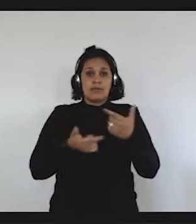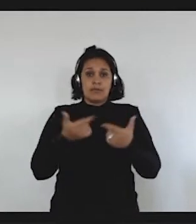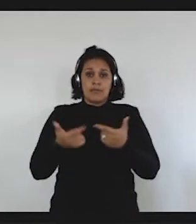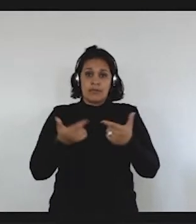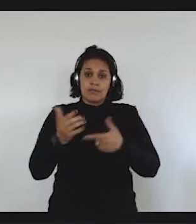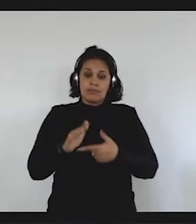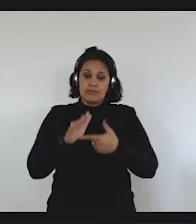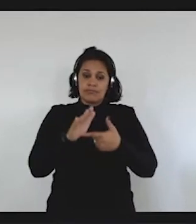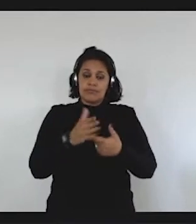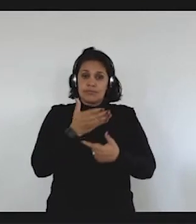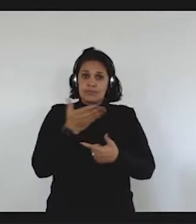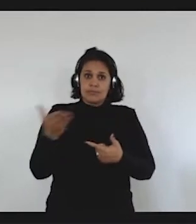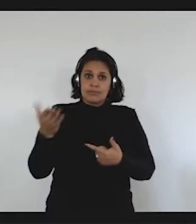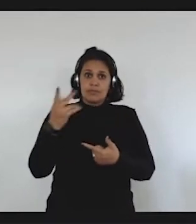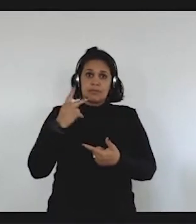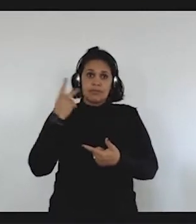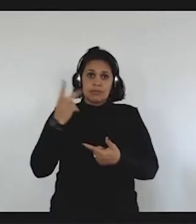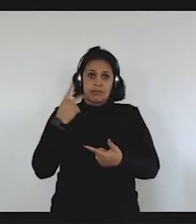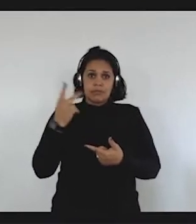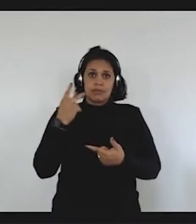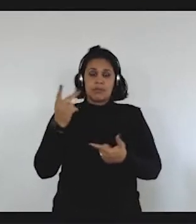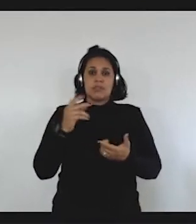Nacional de Prerrogativas no Conselho Federal.